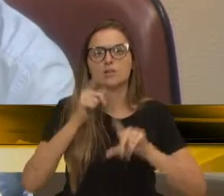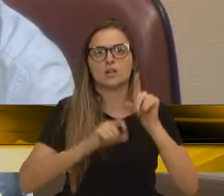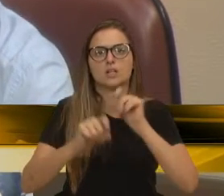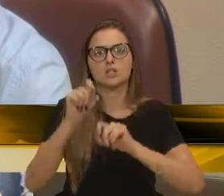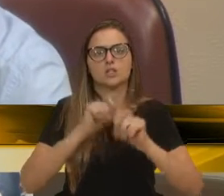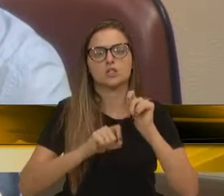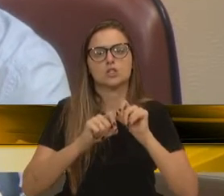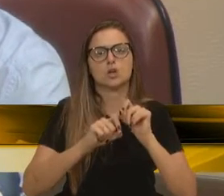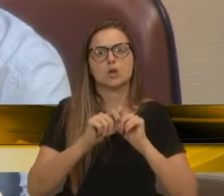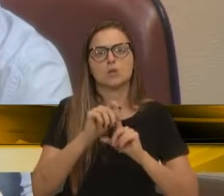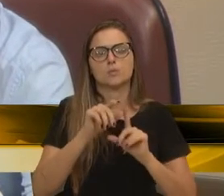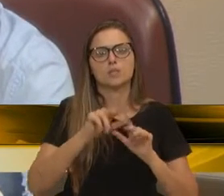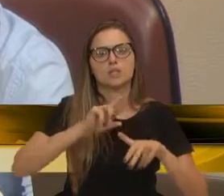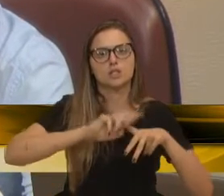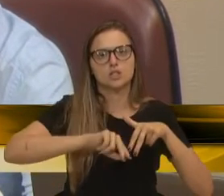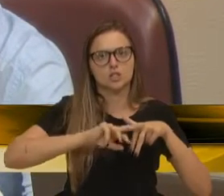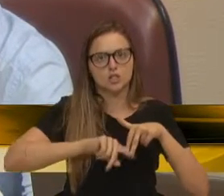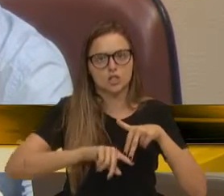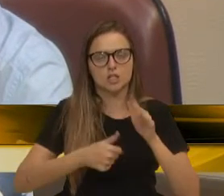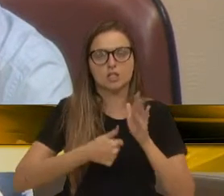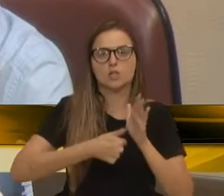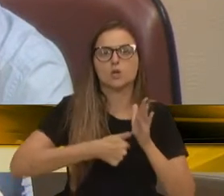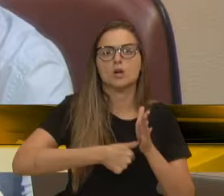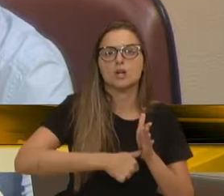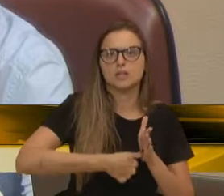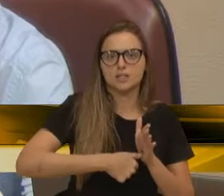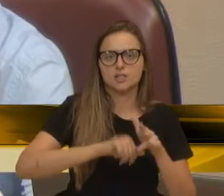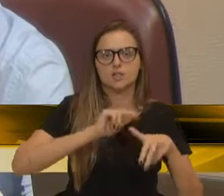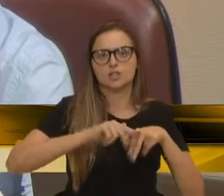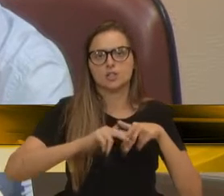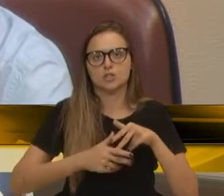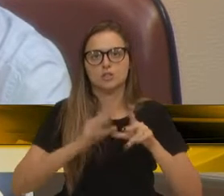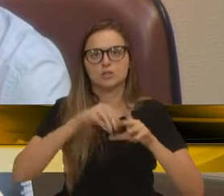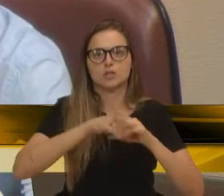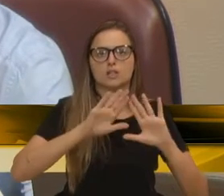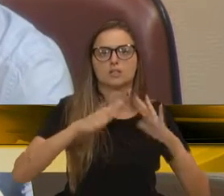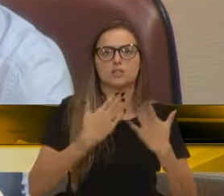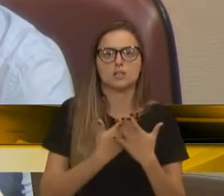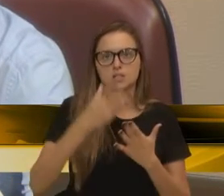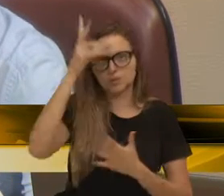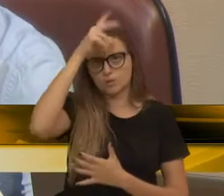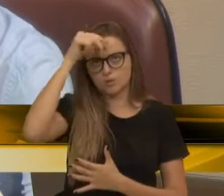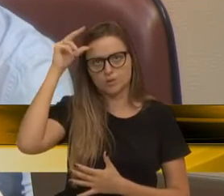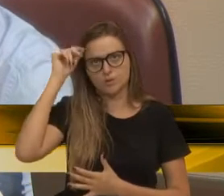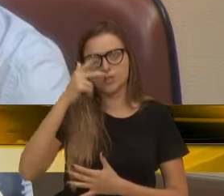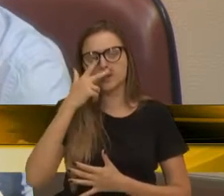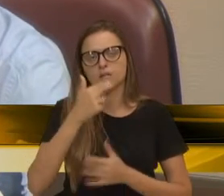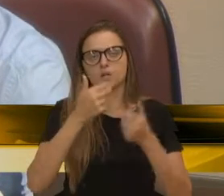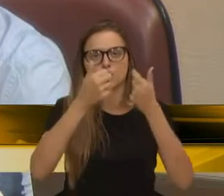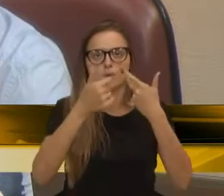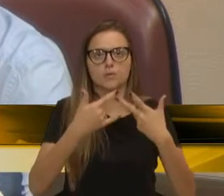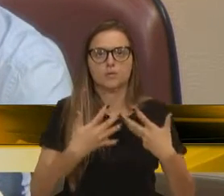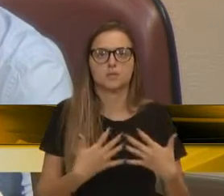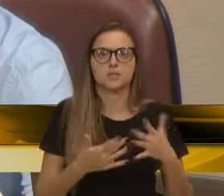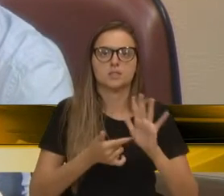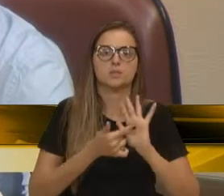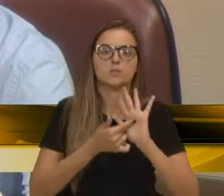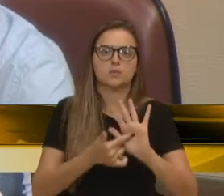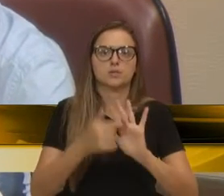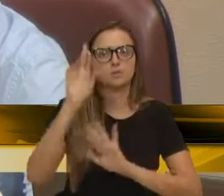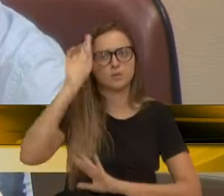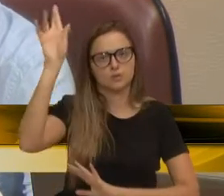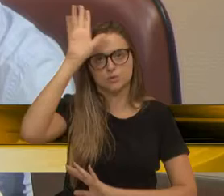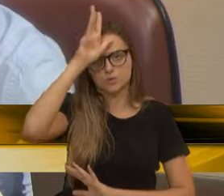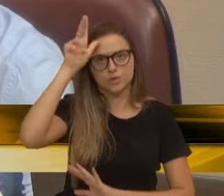ideologia de gênero e identidade de gênero nas escolas municipais conforme exposição de motivos apresentada pelo prefeito